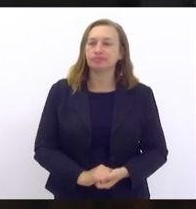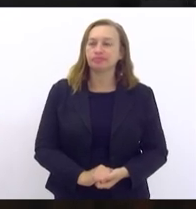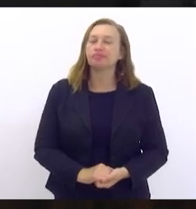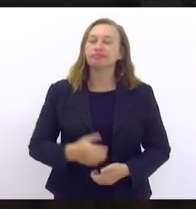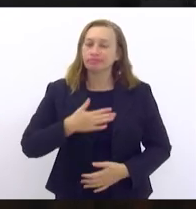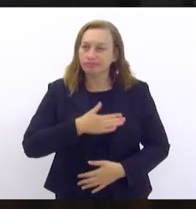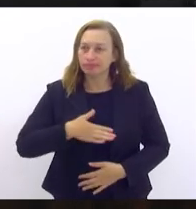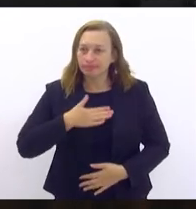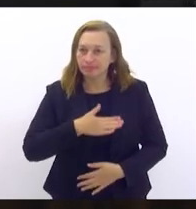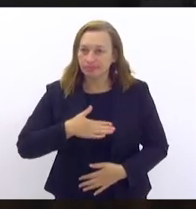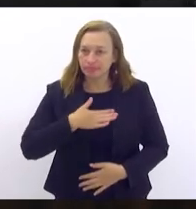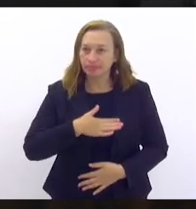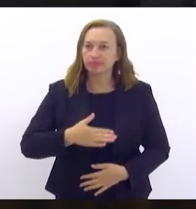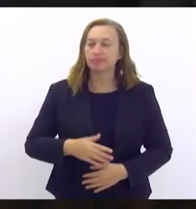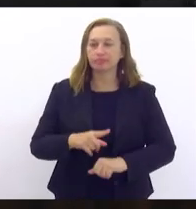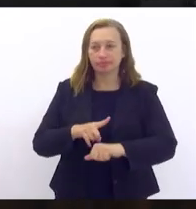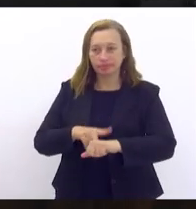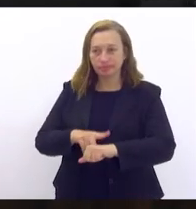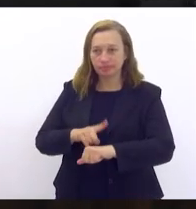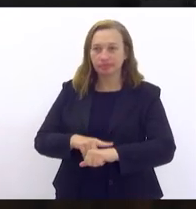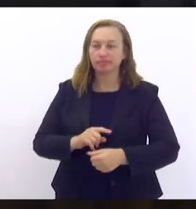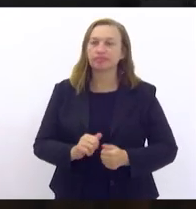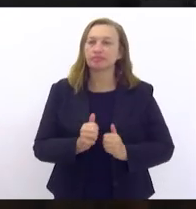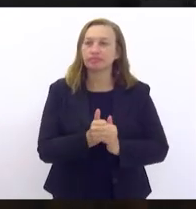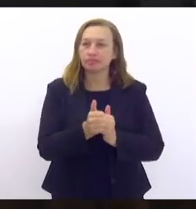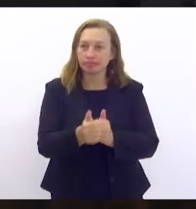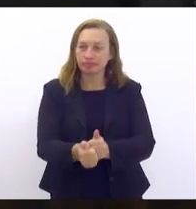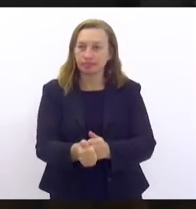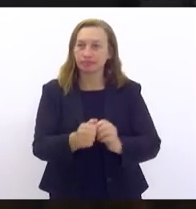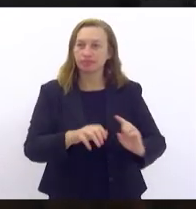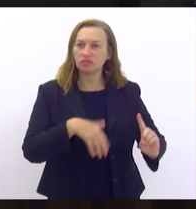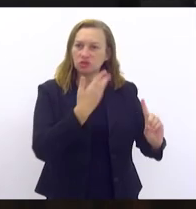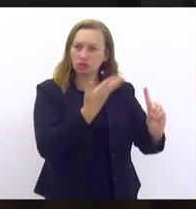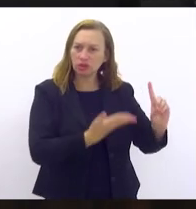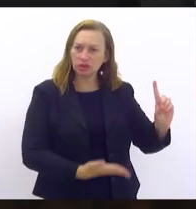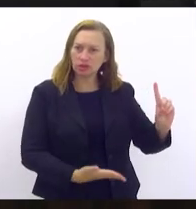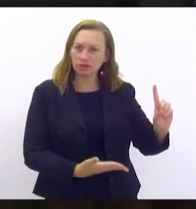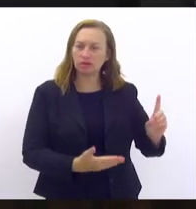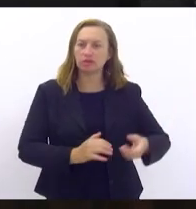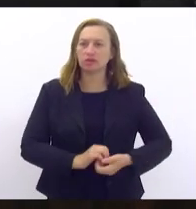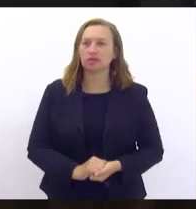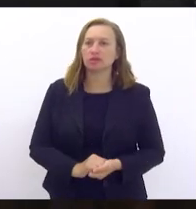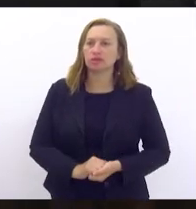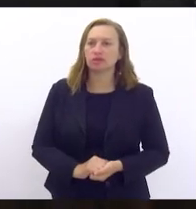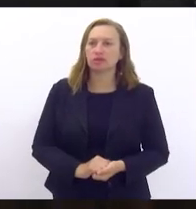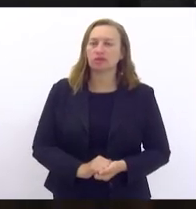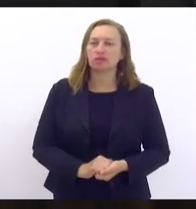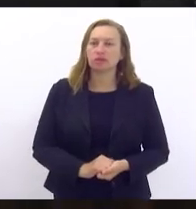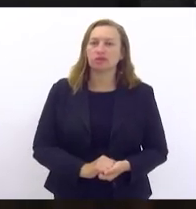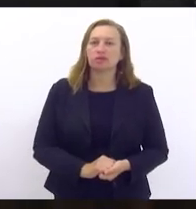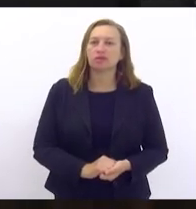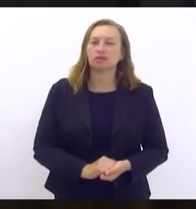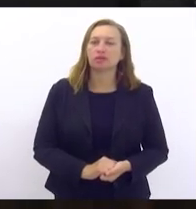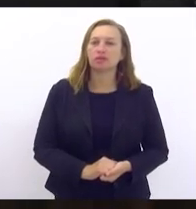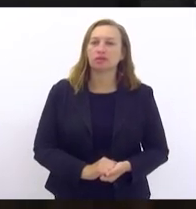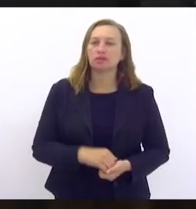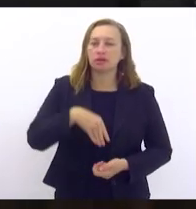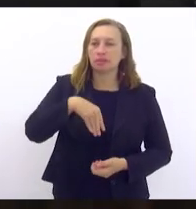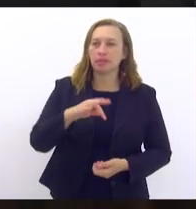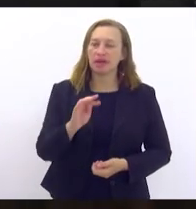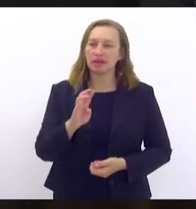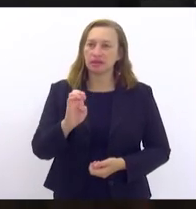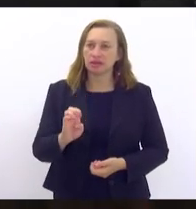gostaria de passar neste momento a condução da solenidade para Mestre de Cerimônia passa a palavra